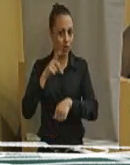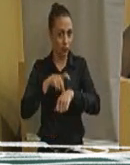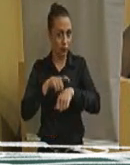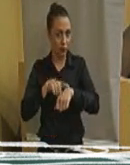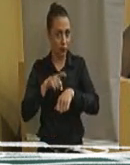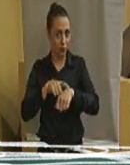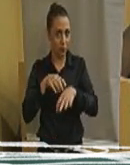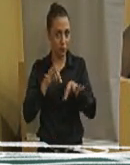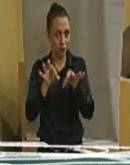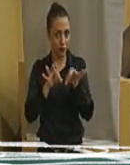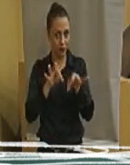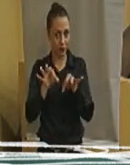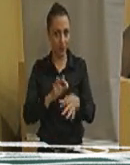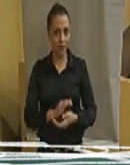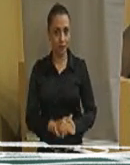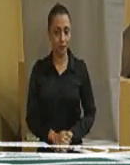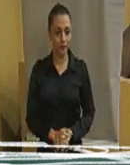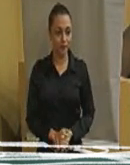Oi?